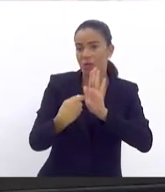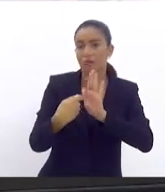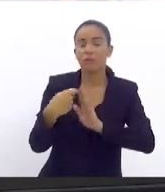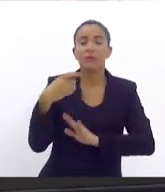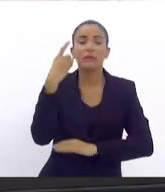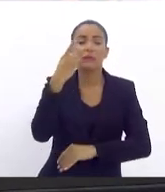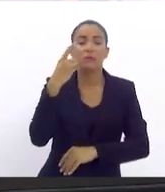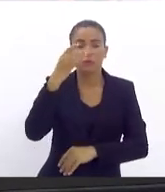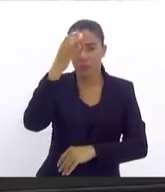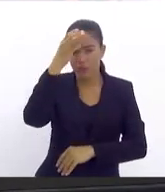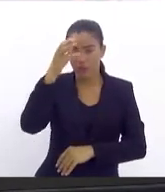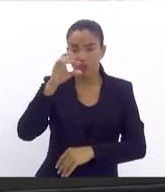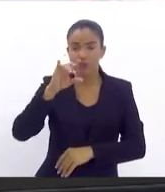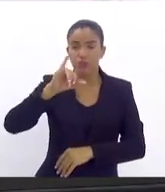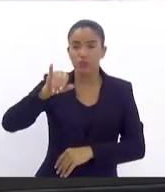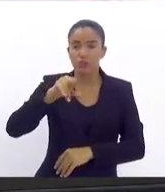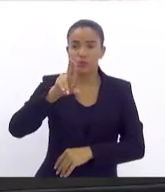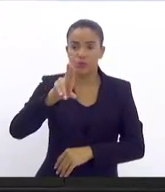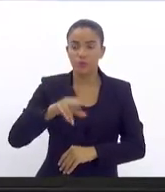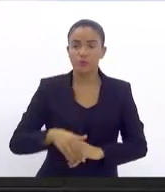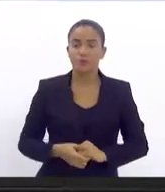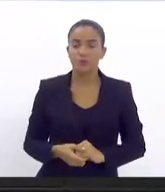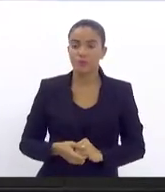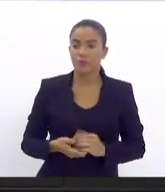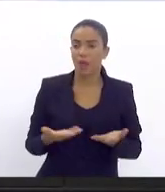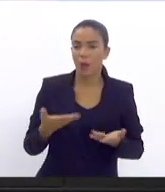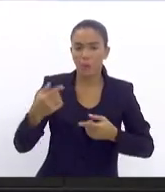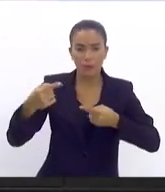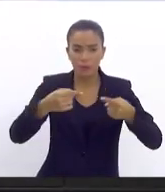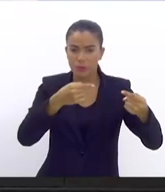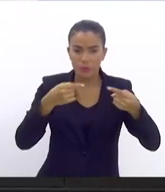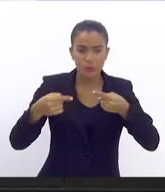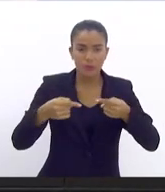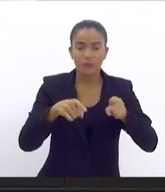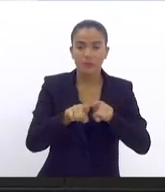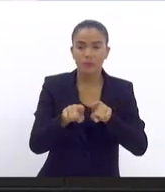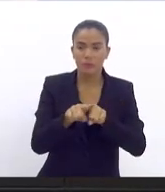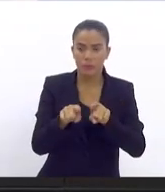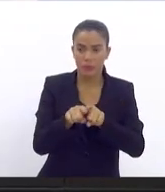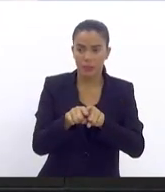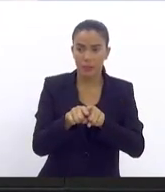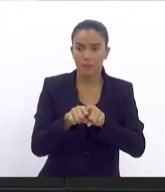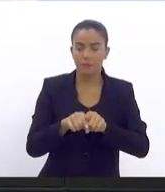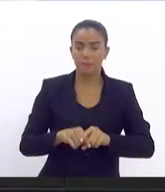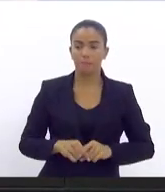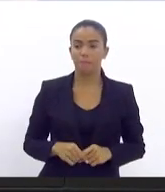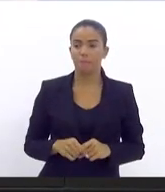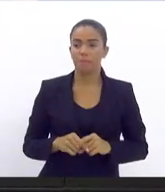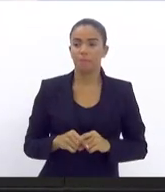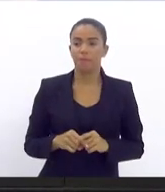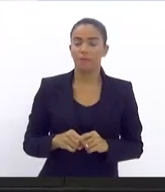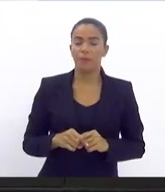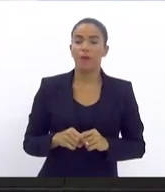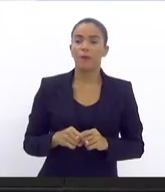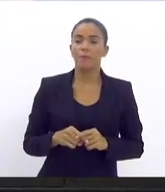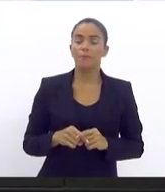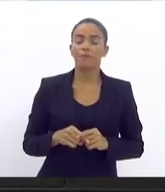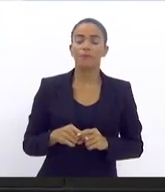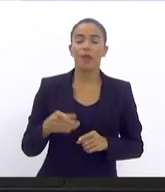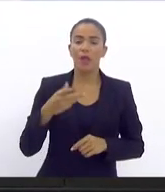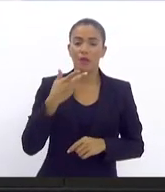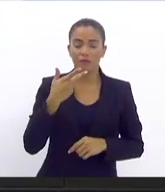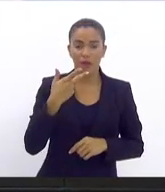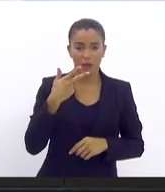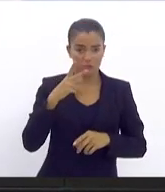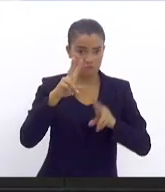deputada Tia Ju. Queria discutir isso. Para discutir a matéria também, eu me permito, antes de passar a palavra ao deputado Luiz Paulo,